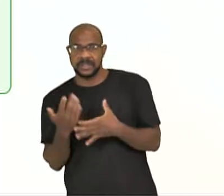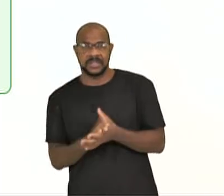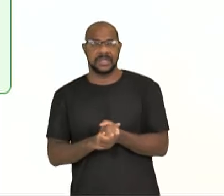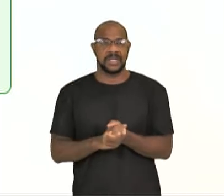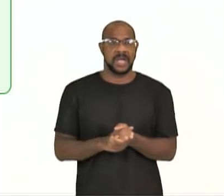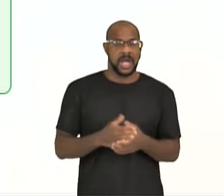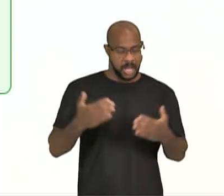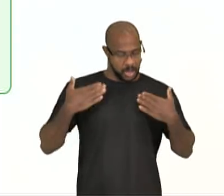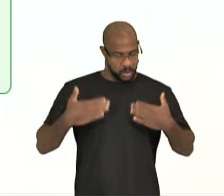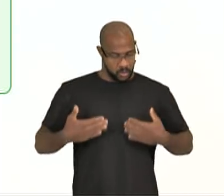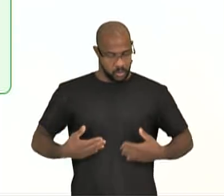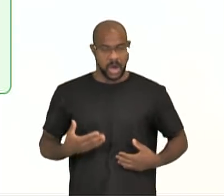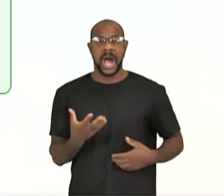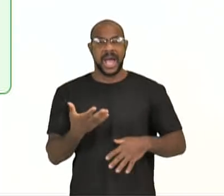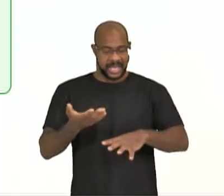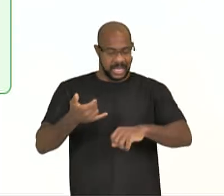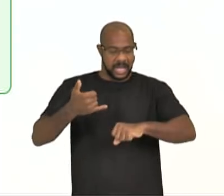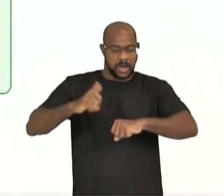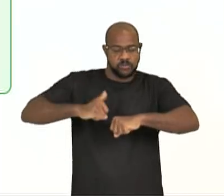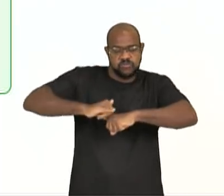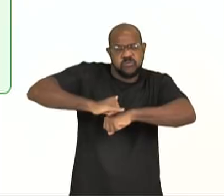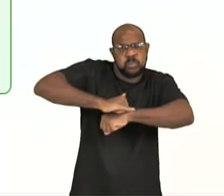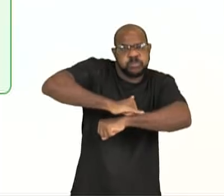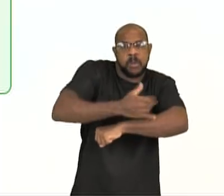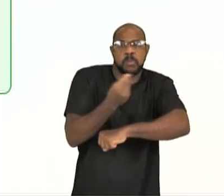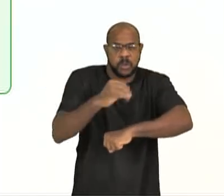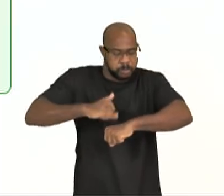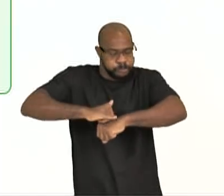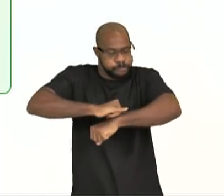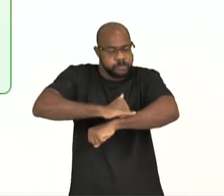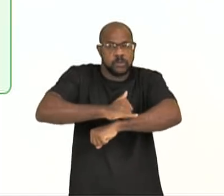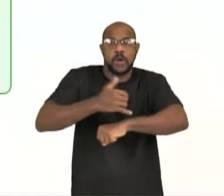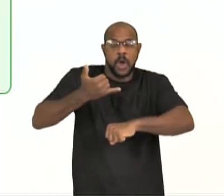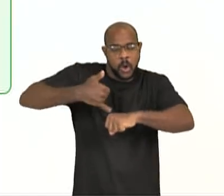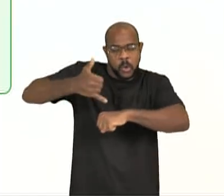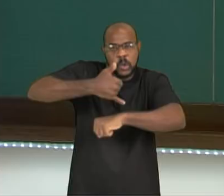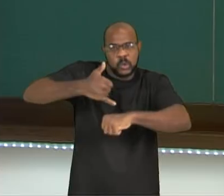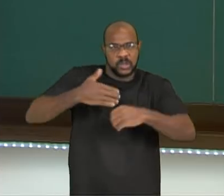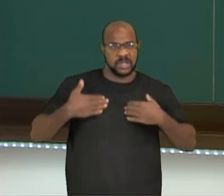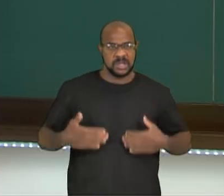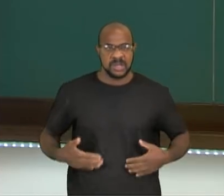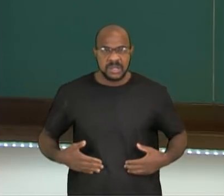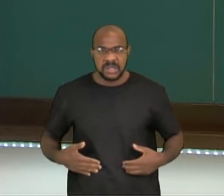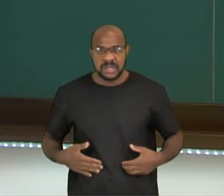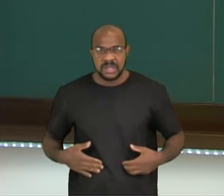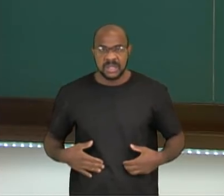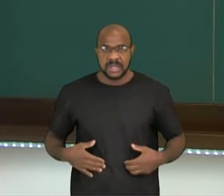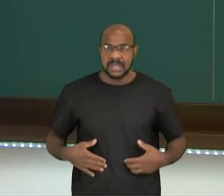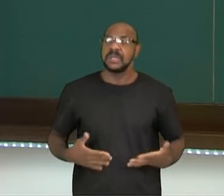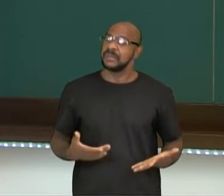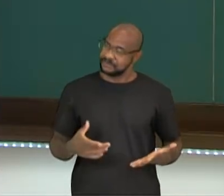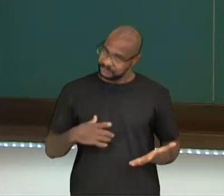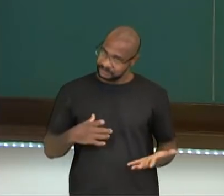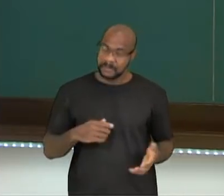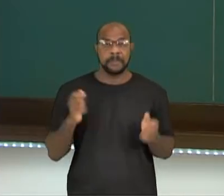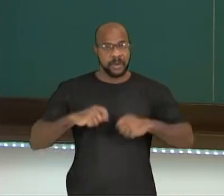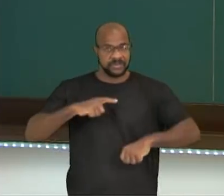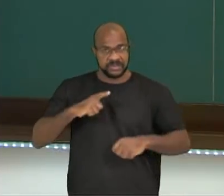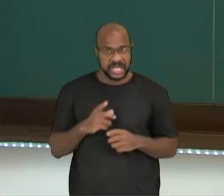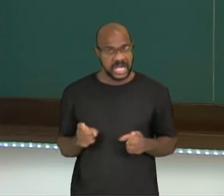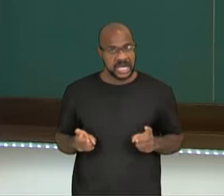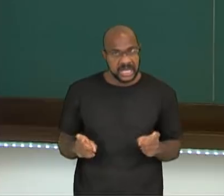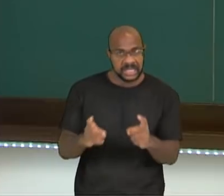gordura corporal, então uma pessoa obesa, isso aumenta o risco de ter câncer? Verdade. E aí ele traz